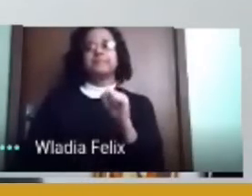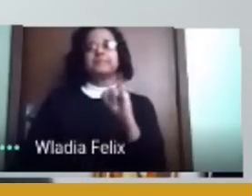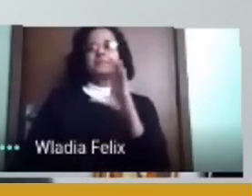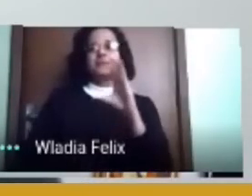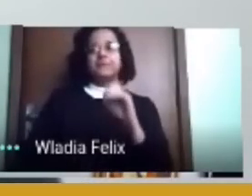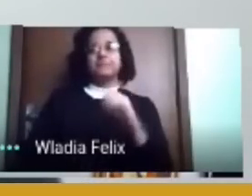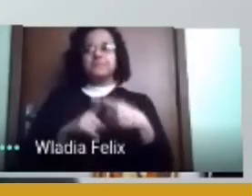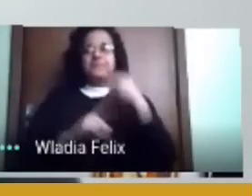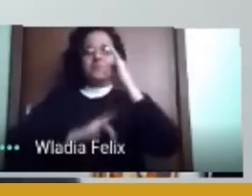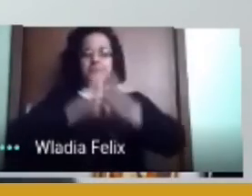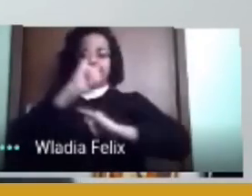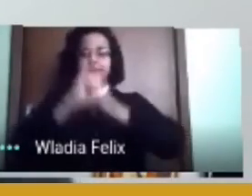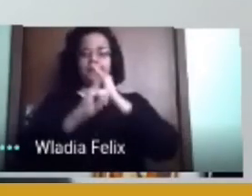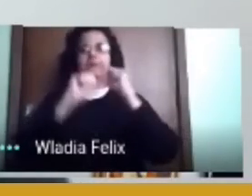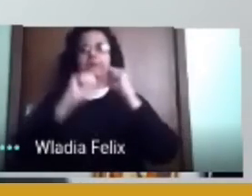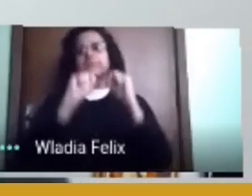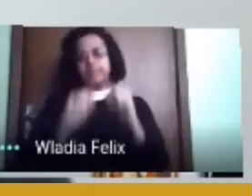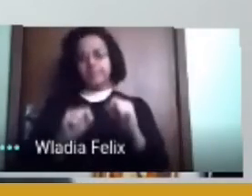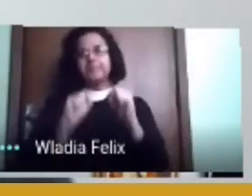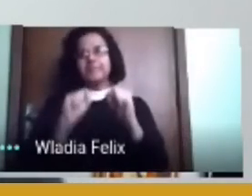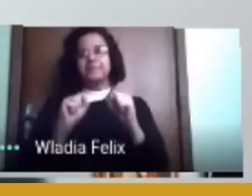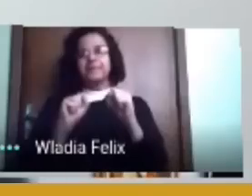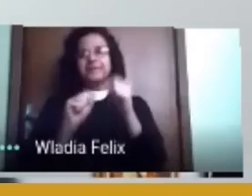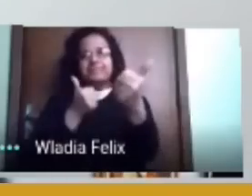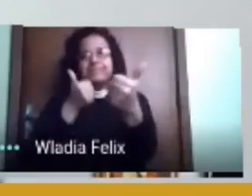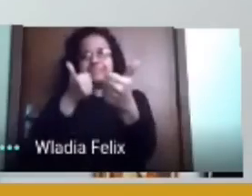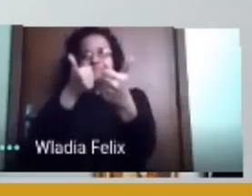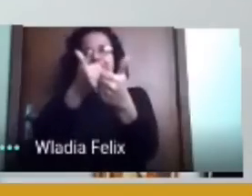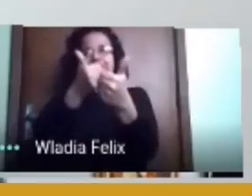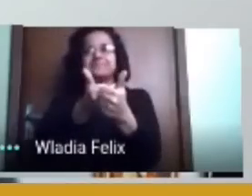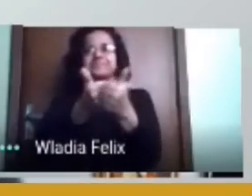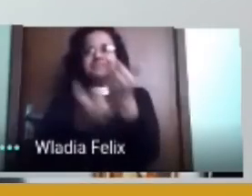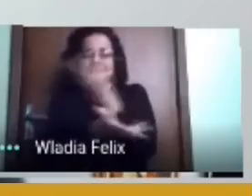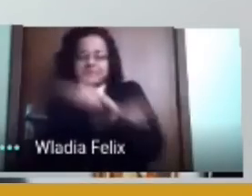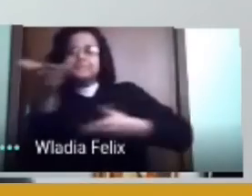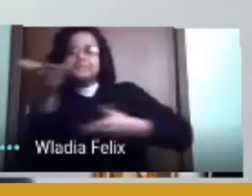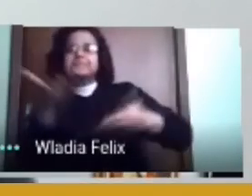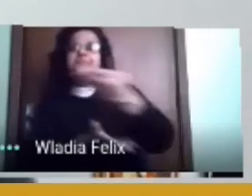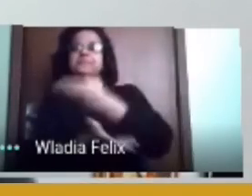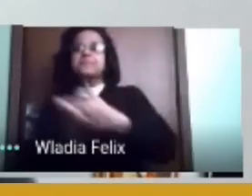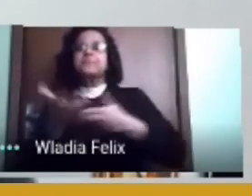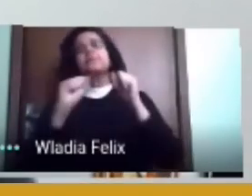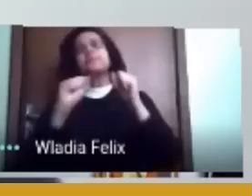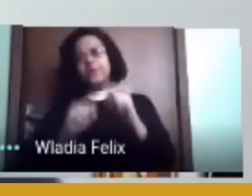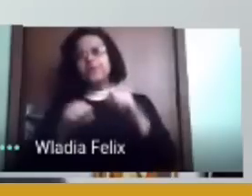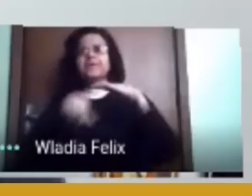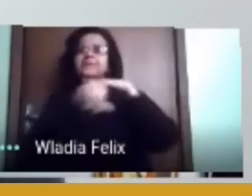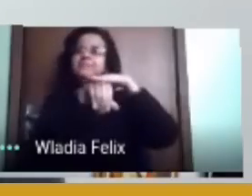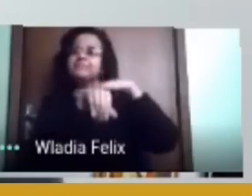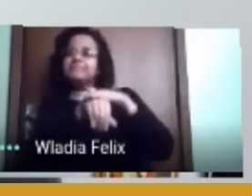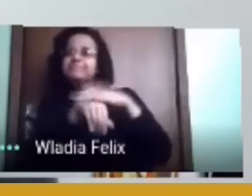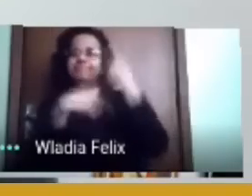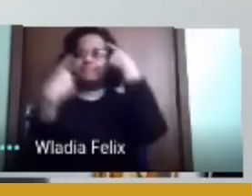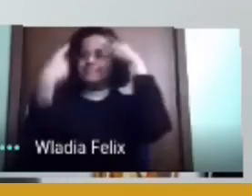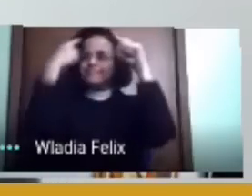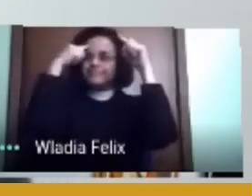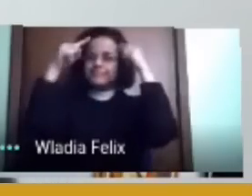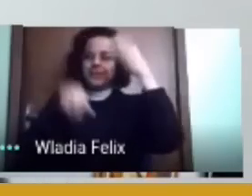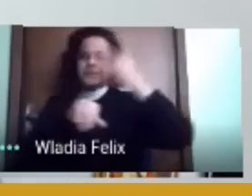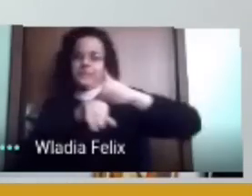essa aproximação social. Nós podemos trocar ideias, trocar práticas, discutir sobre educação, discutir